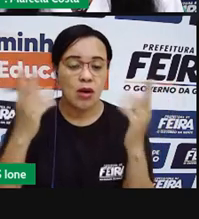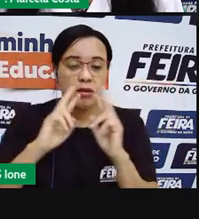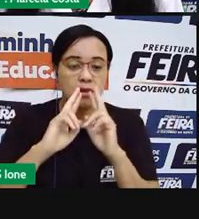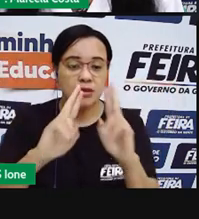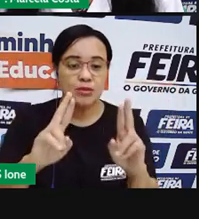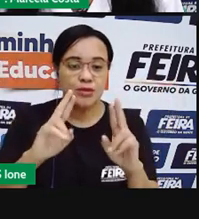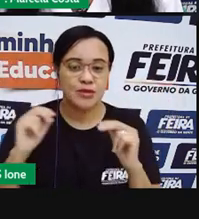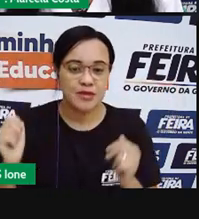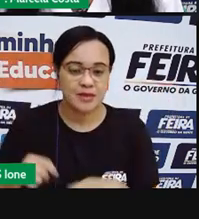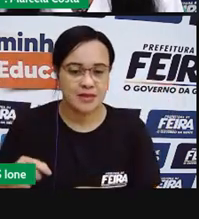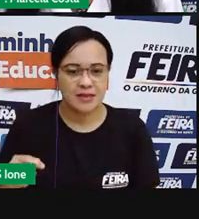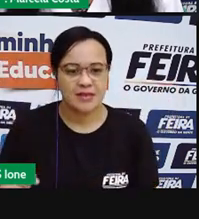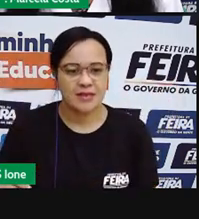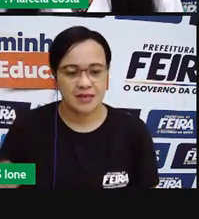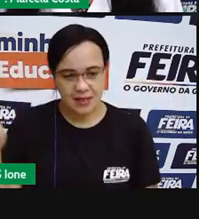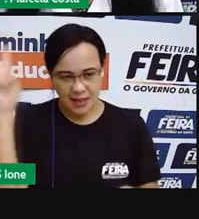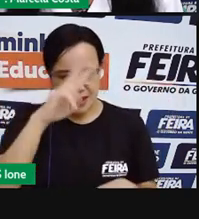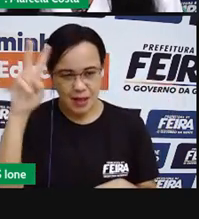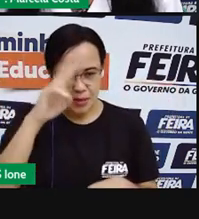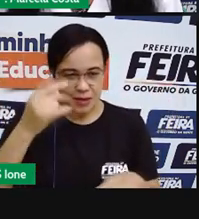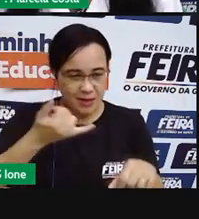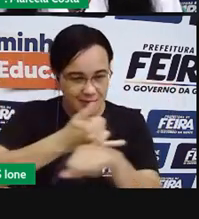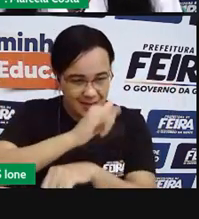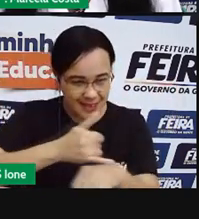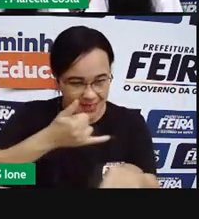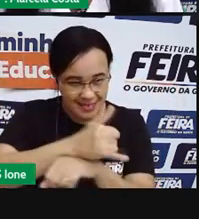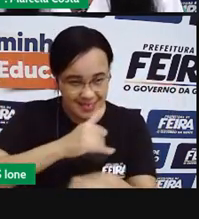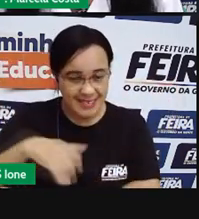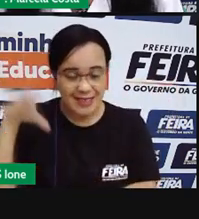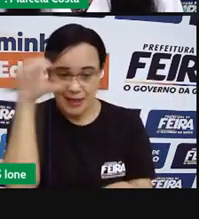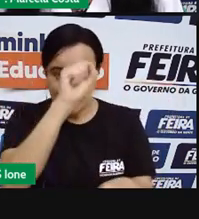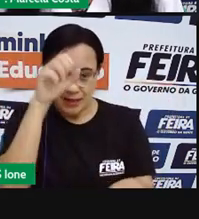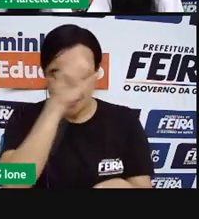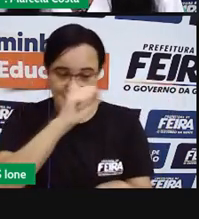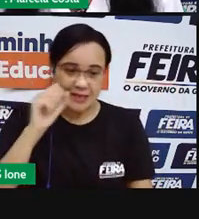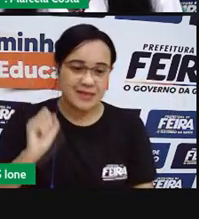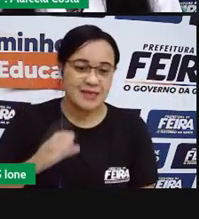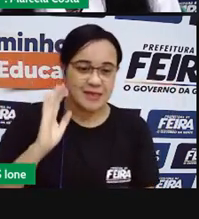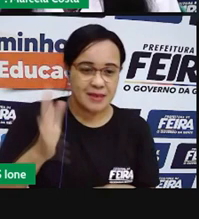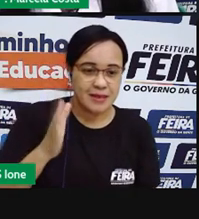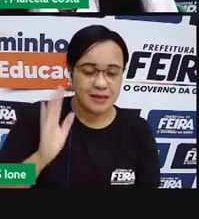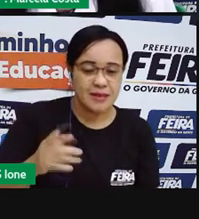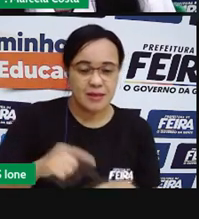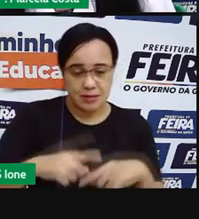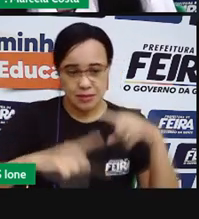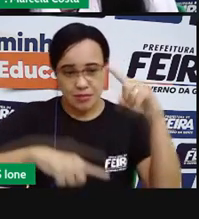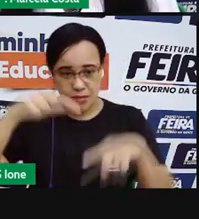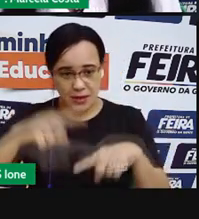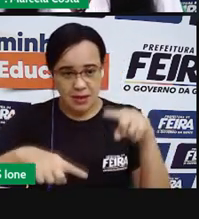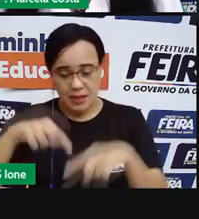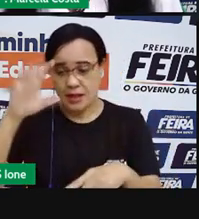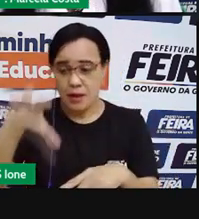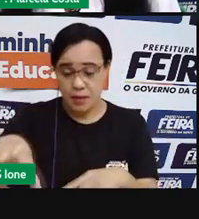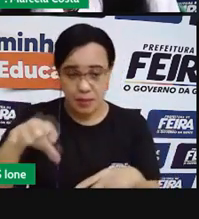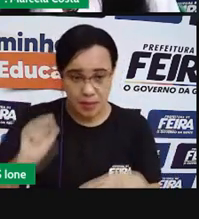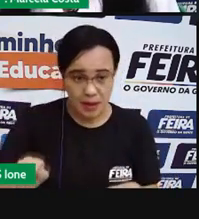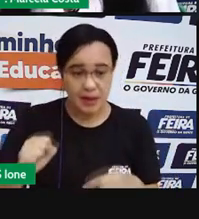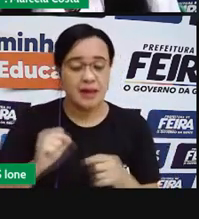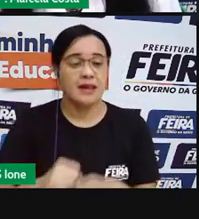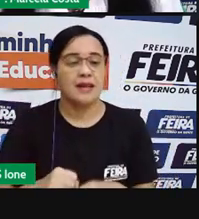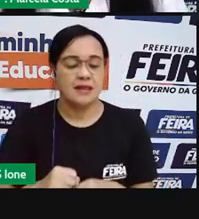Use as estratégias que você já aprendeu. Pega algum material em casa, alguma tampinha de garrafa pet, algum